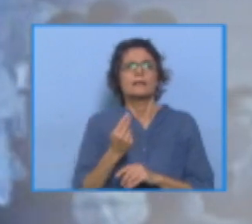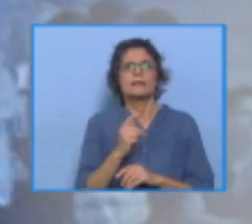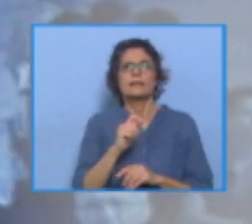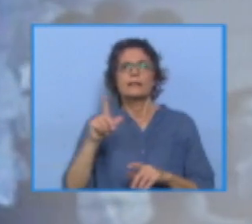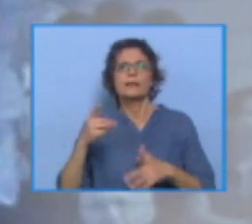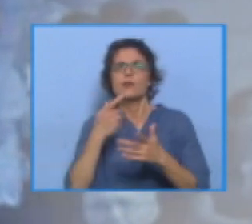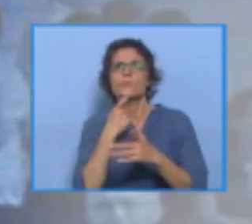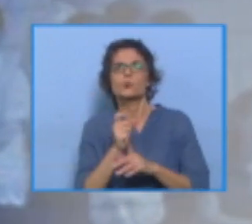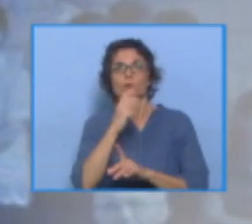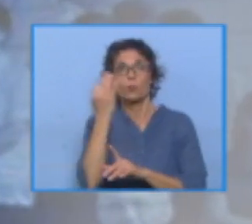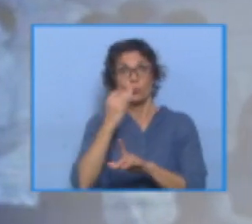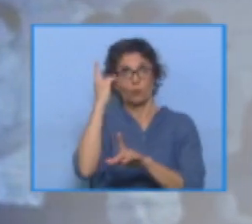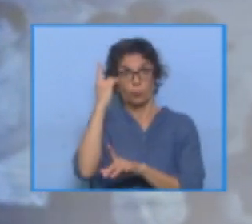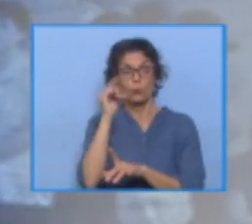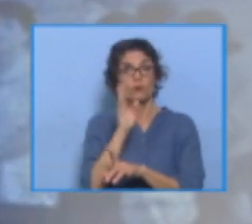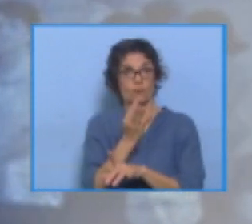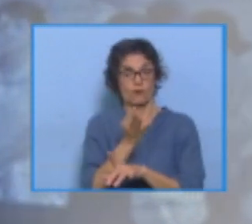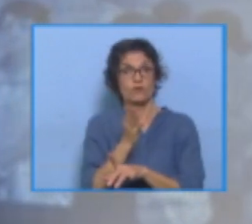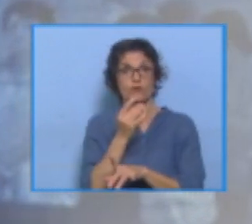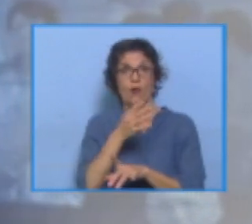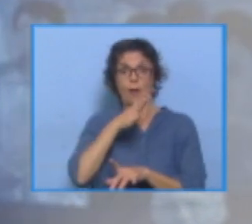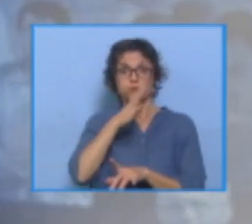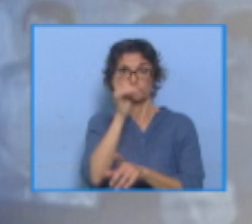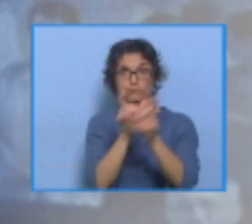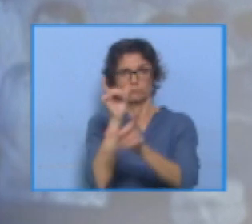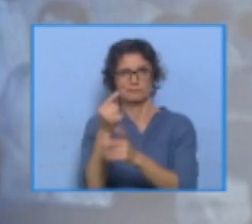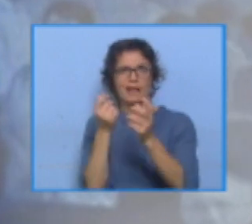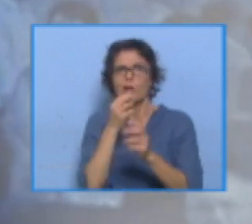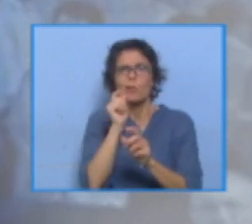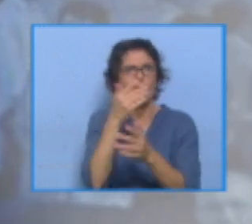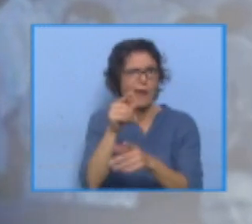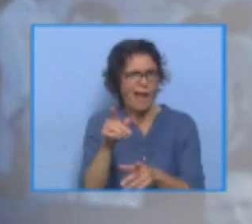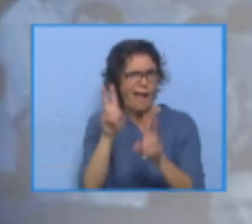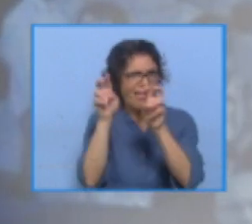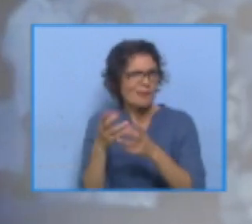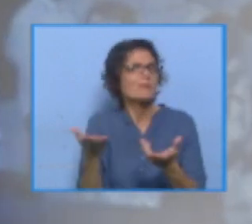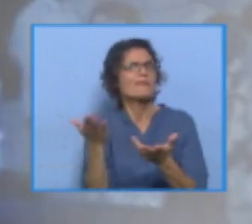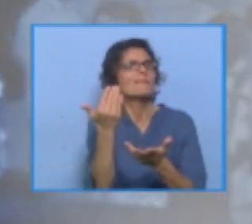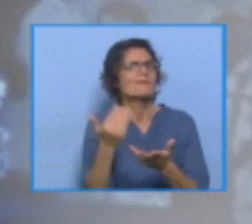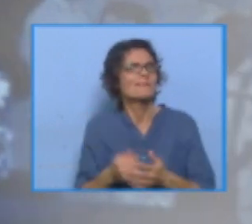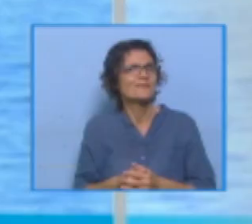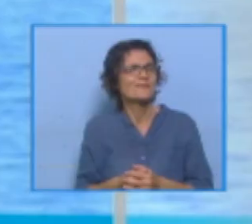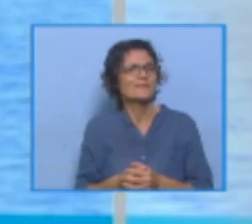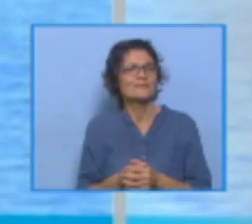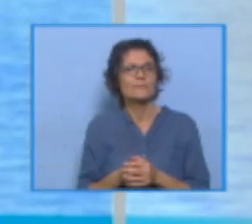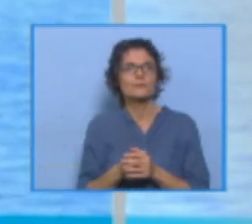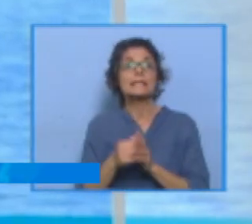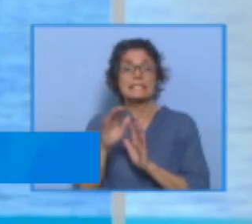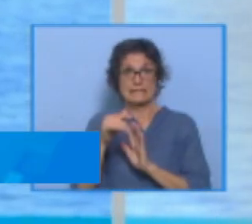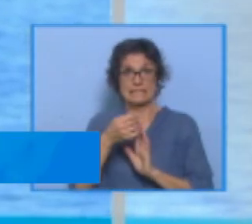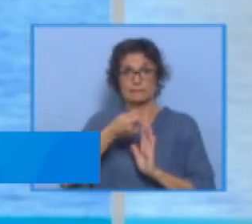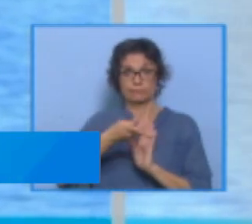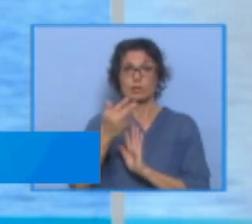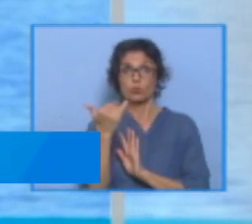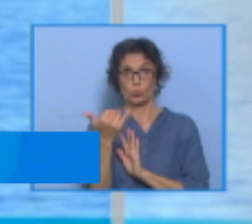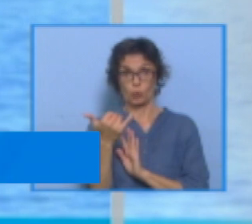oradores, há nomes que se podem avançar, temas? Sim, sim senhora. 12 oradores,